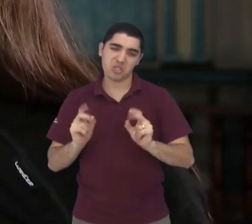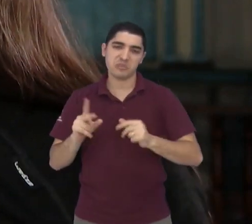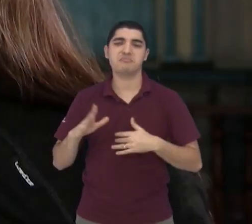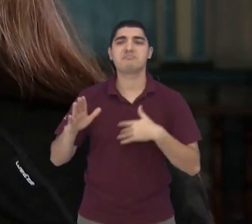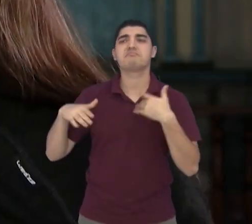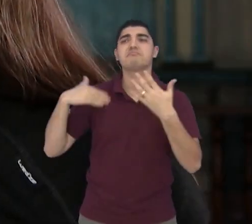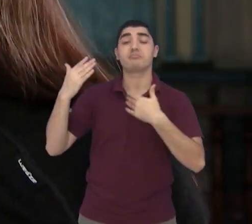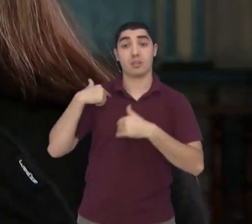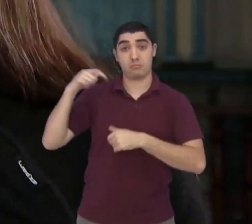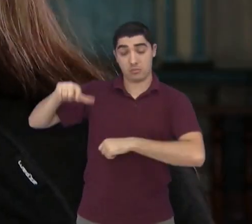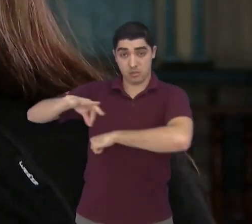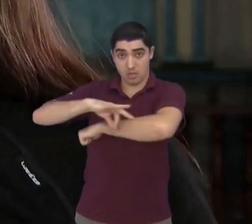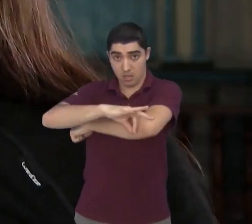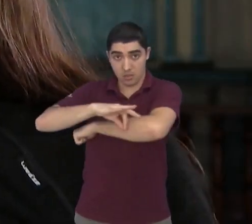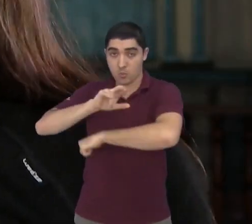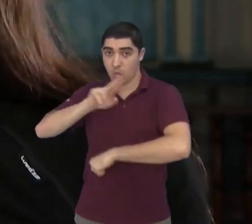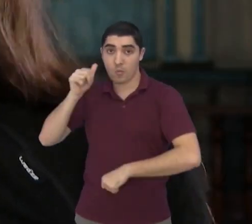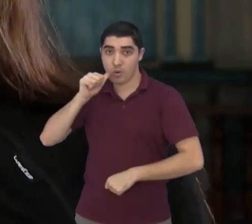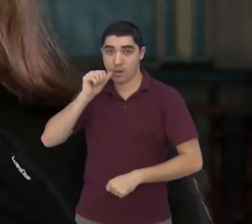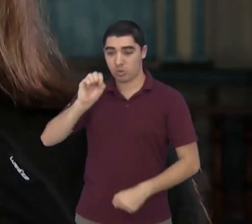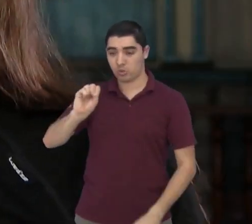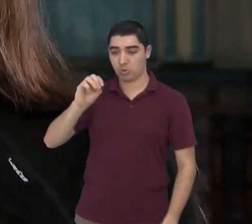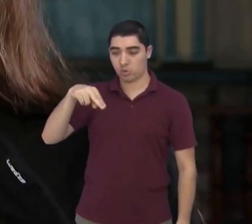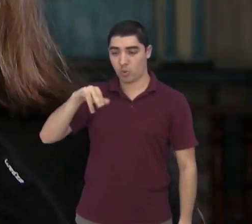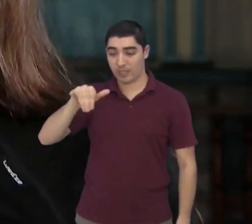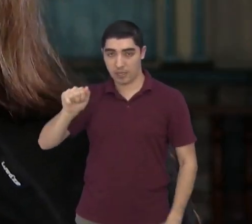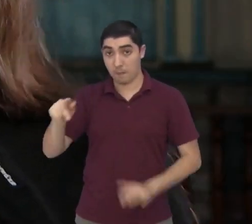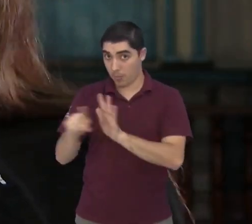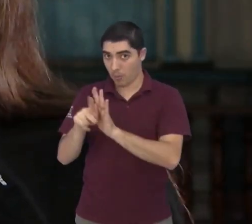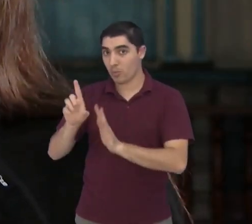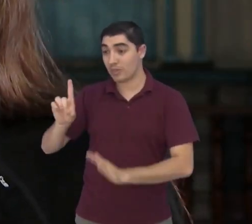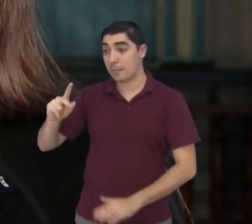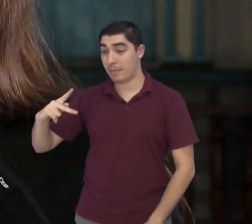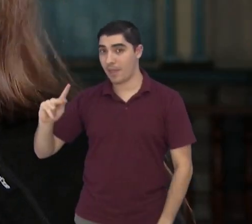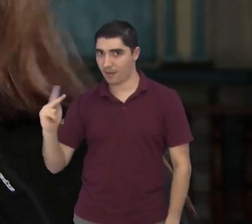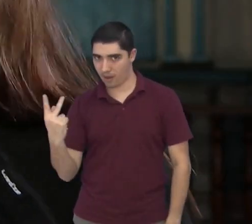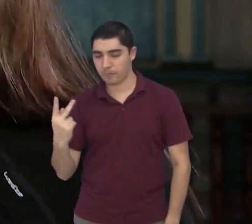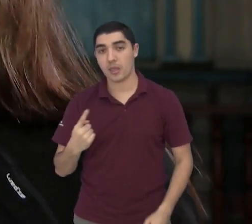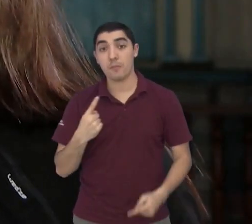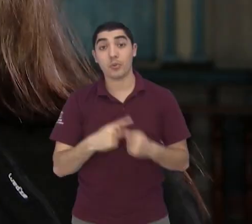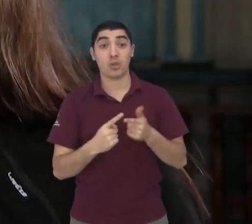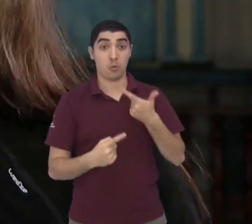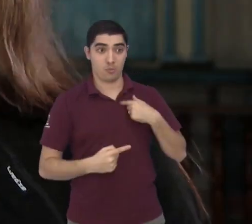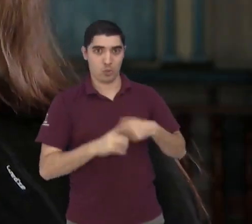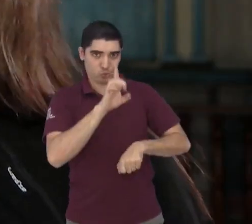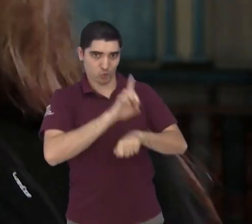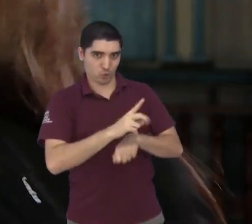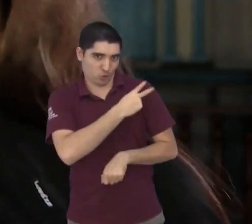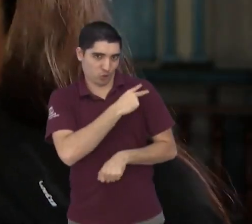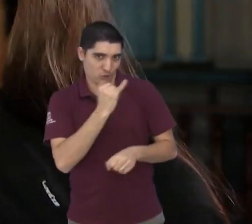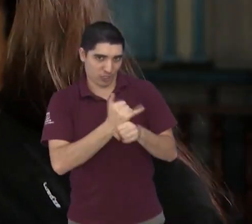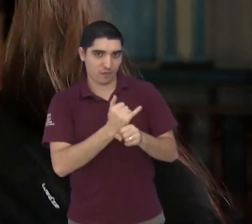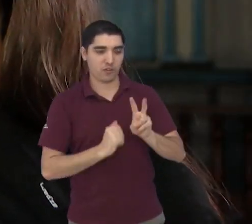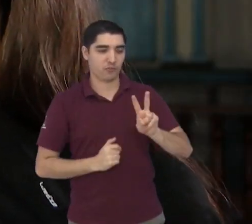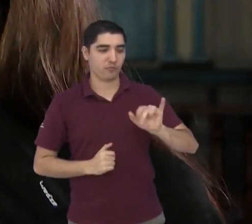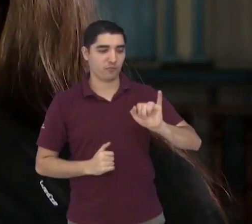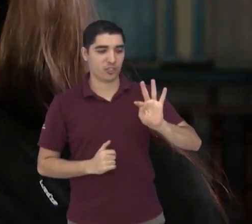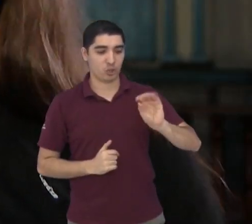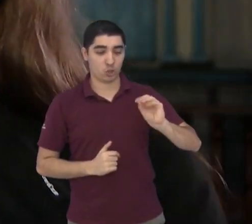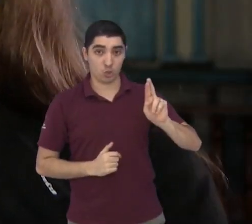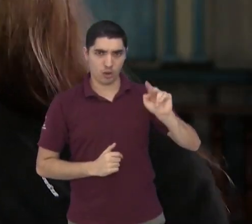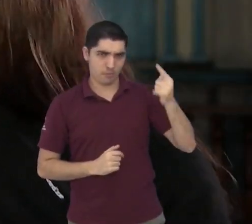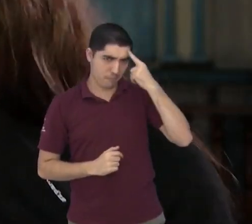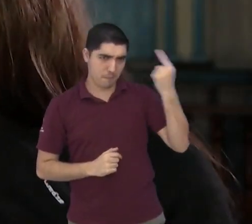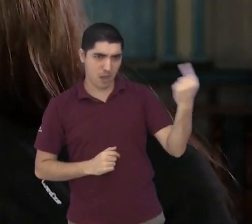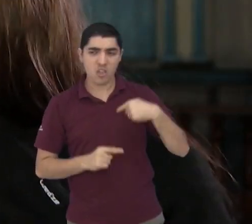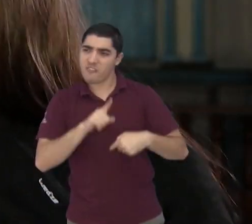vim com a arquiteta do DPH, que é a Sônia de Maio, e nós fomos verificar o que tinha, porque o Vitor Schuster era o meu diretor, e ele falava, vai lá ver lá o que é que tem lá dentro,